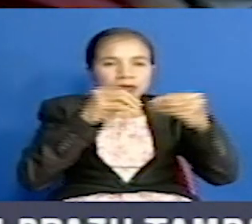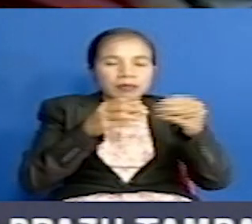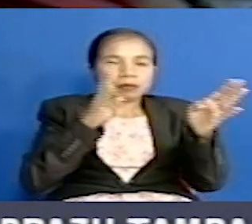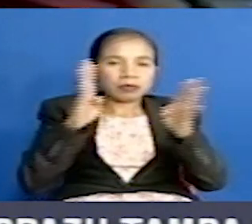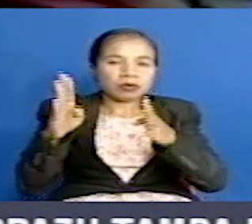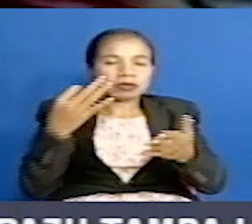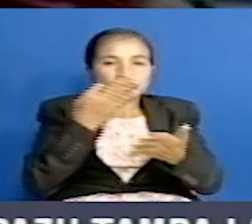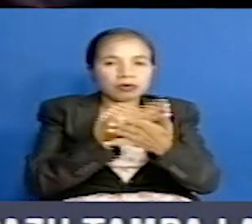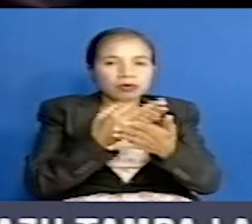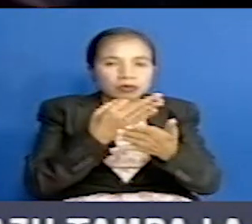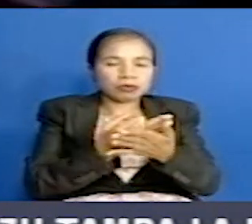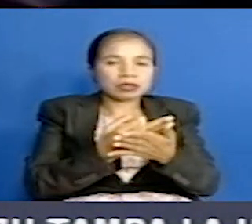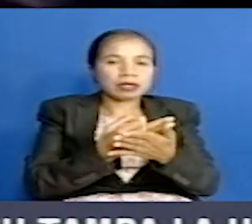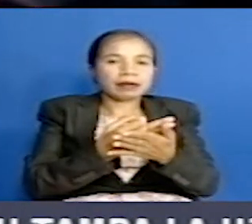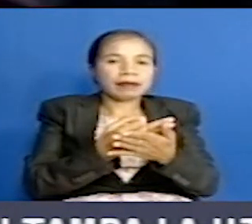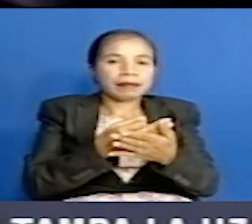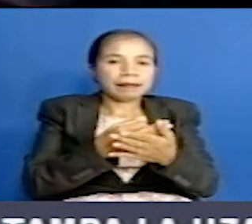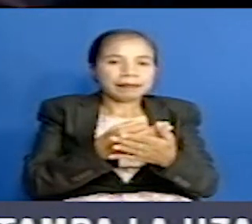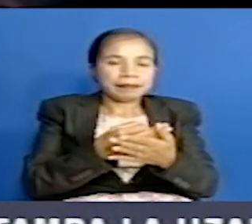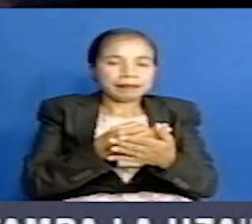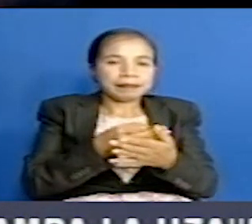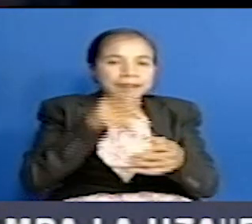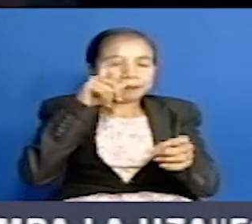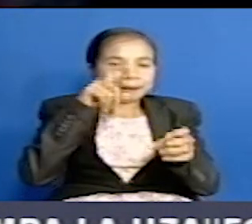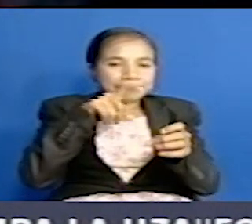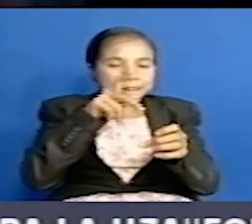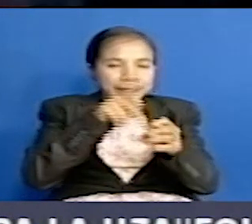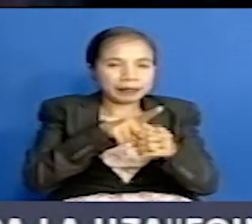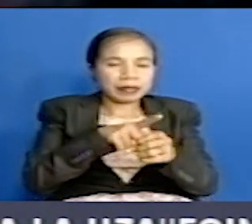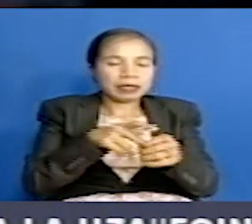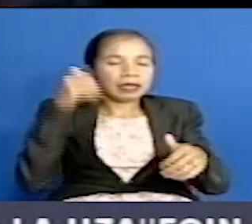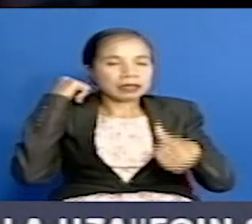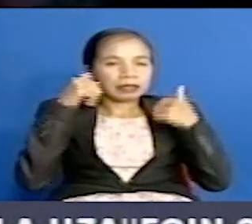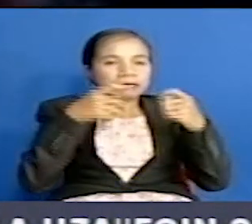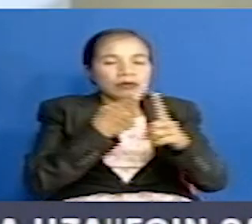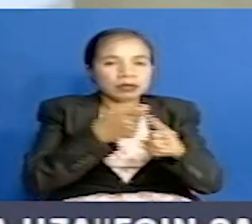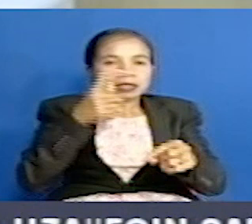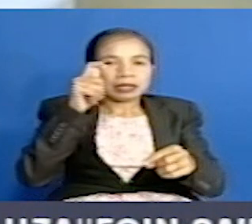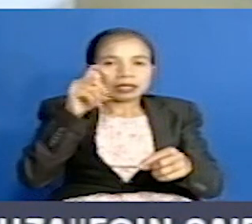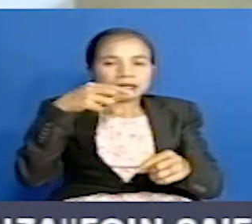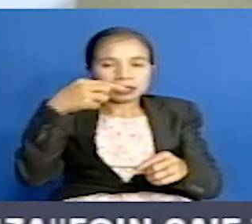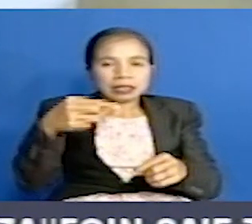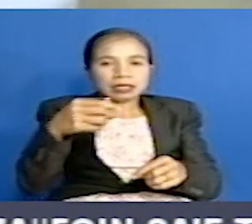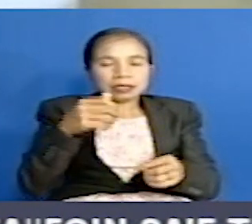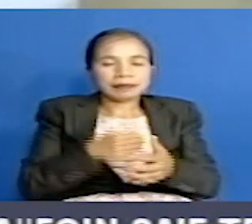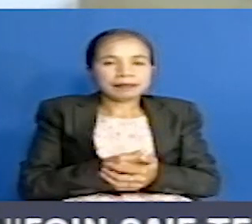quando há progresso fundos petrolífero no atividades Rússia Timor-Gap no ANPM.